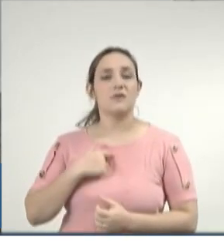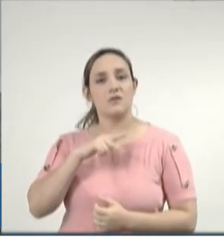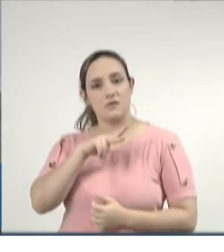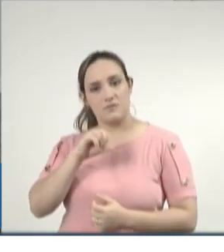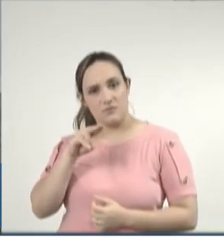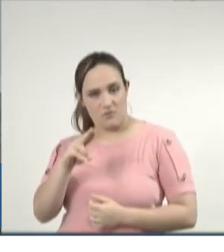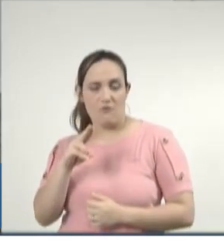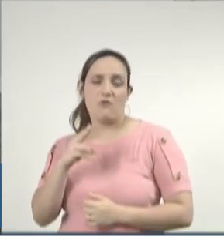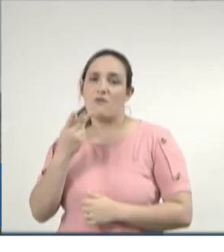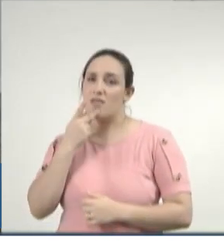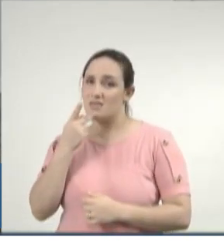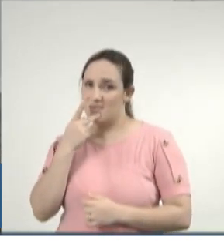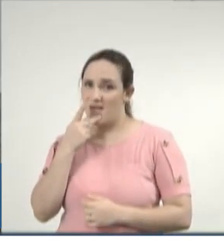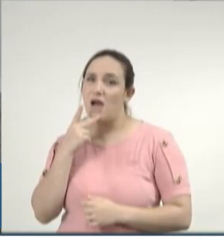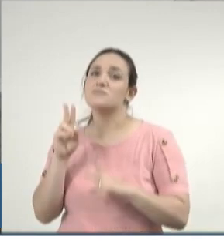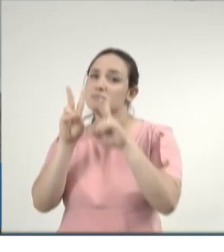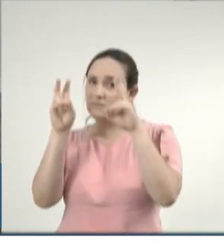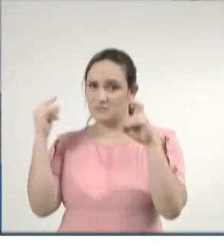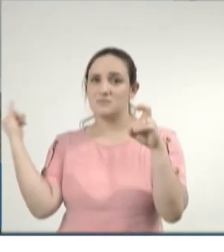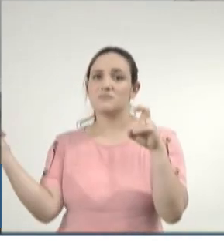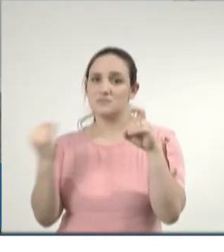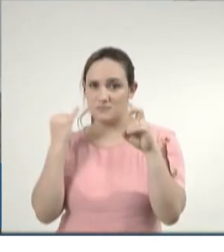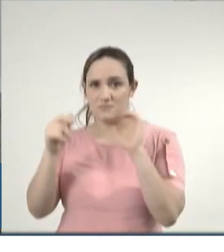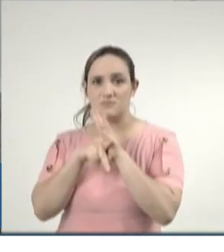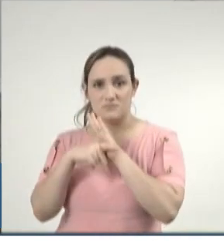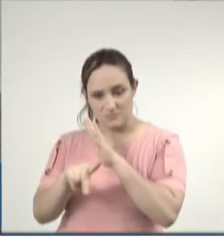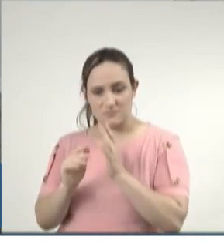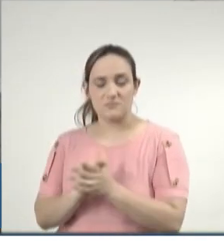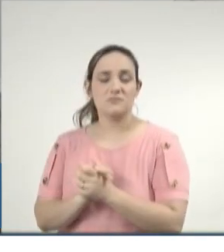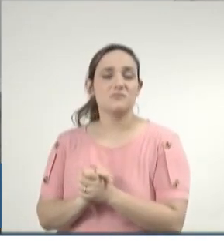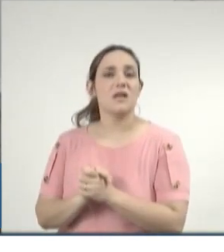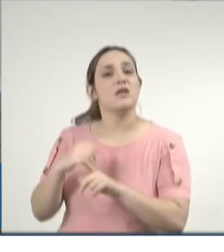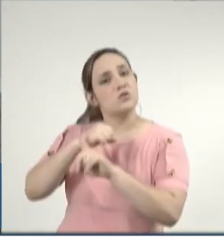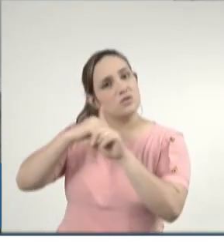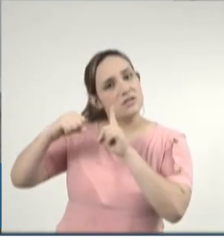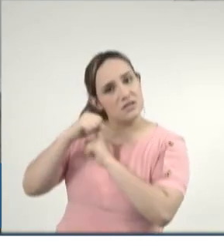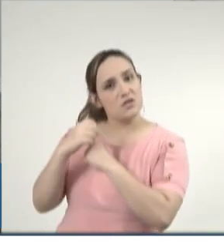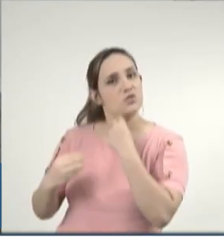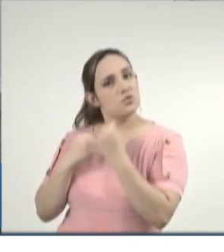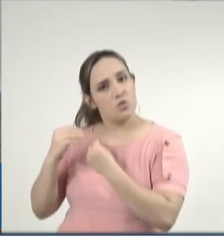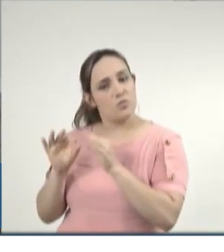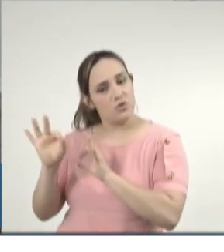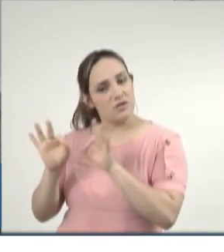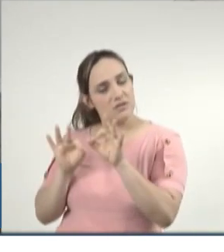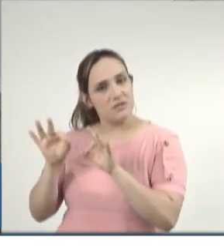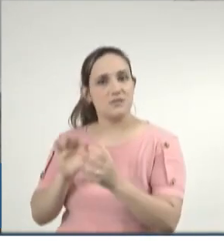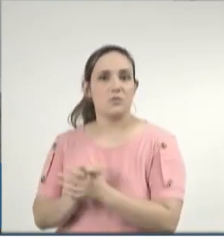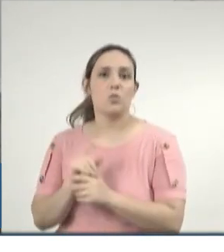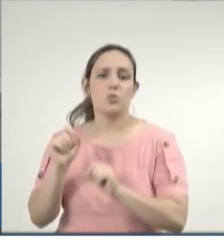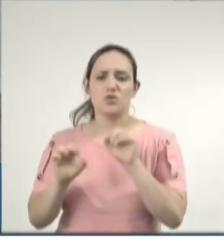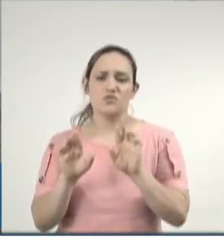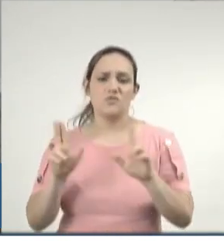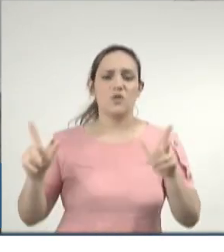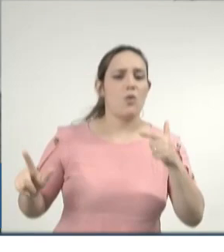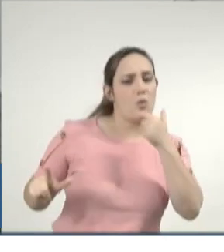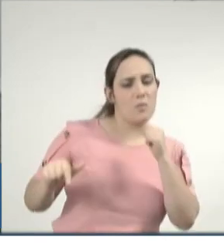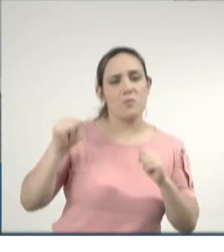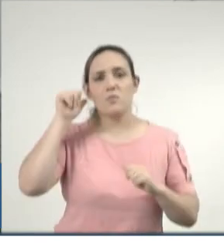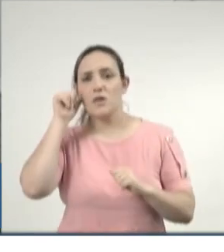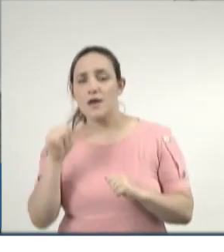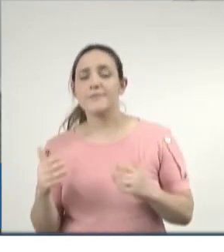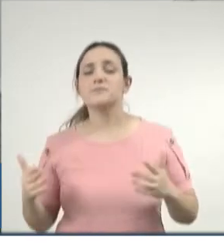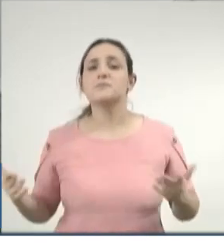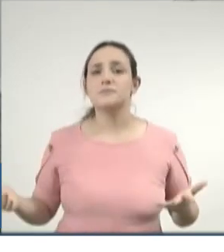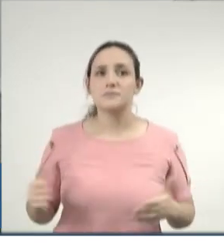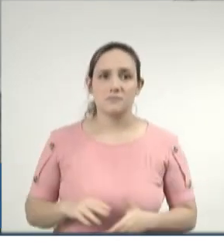também que é bem importante no que diz respeito ainda a essa questão da construção social, sobre o que vai diferenciar homens e o que vai diferenciar